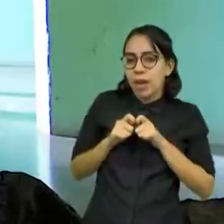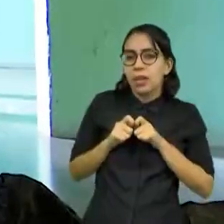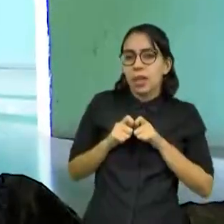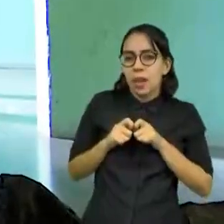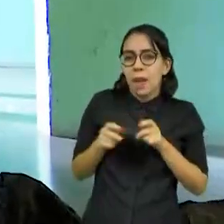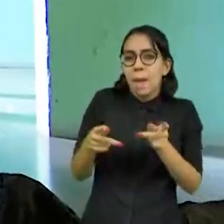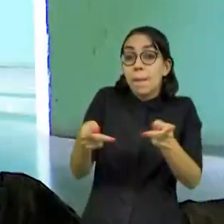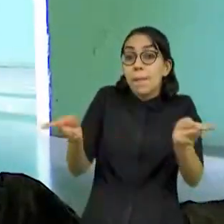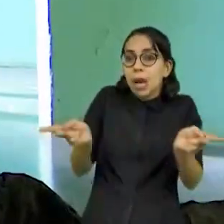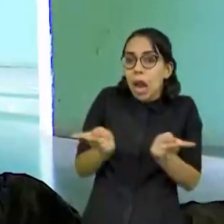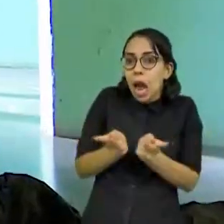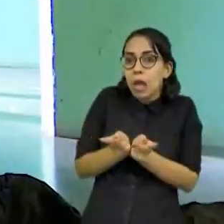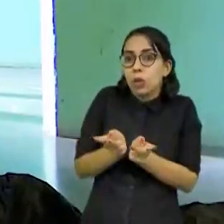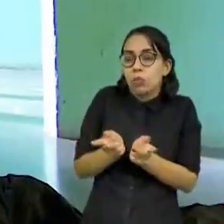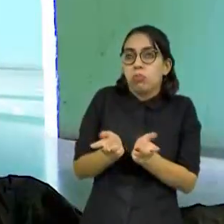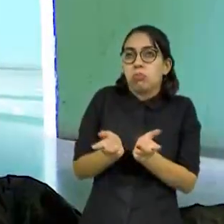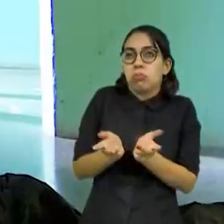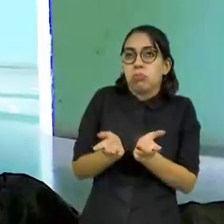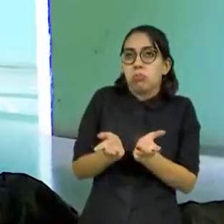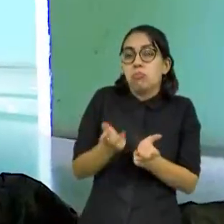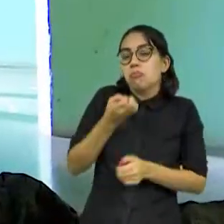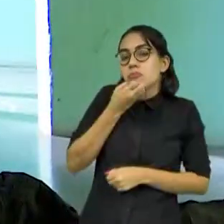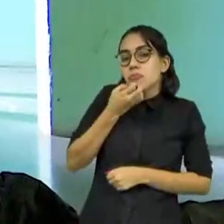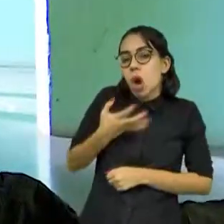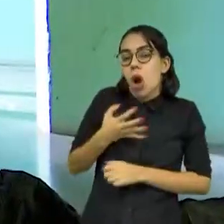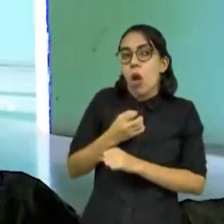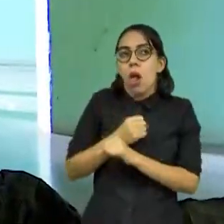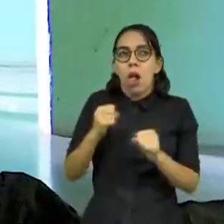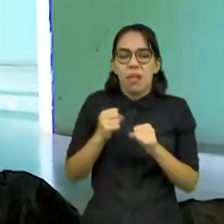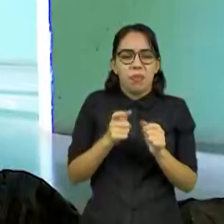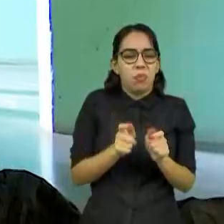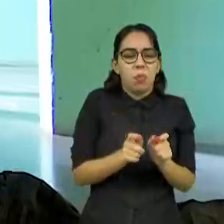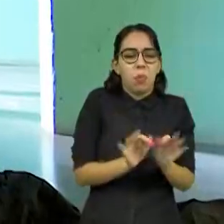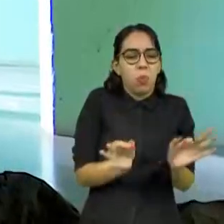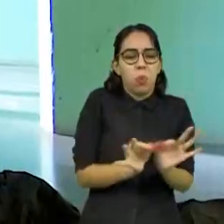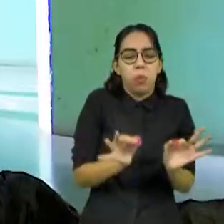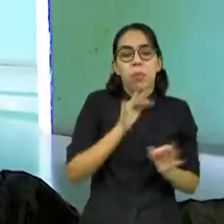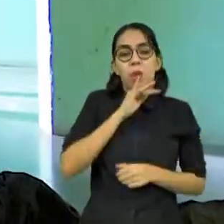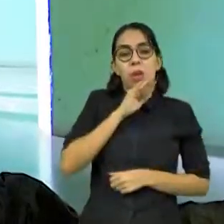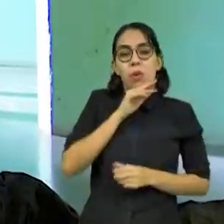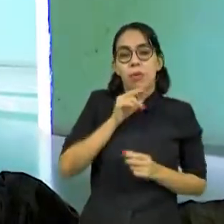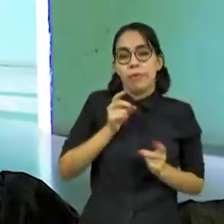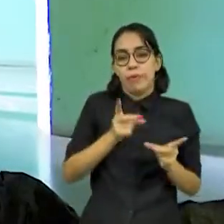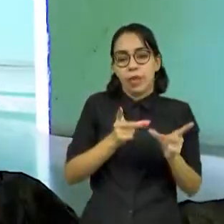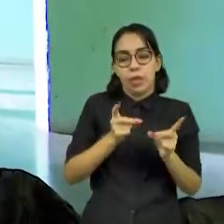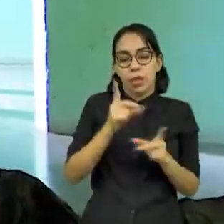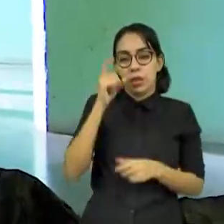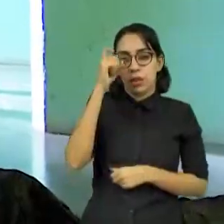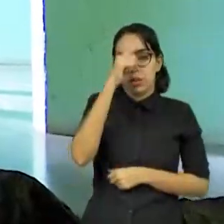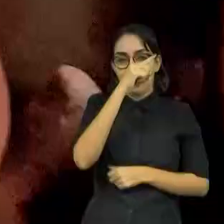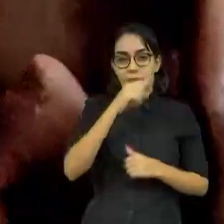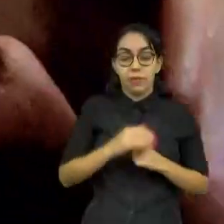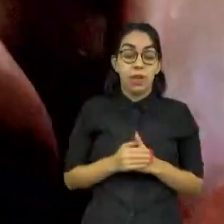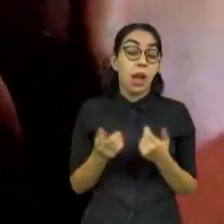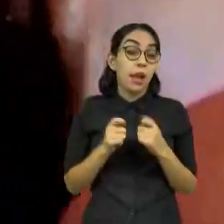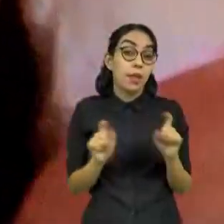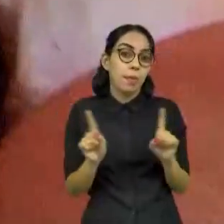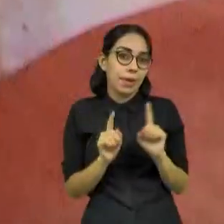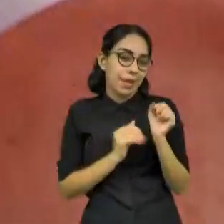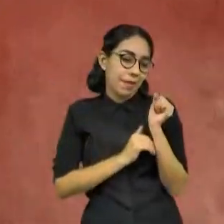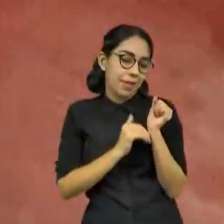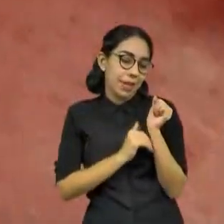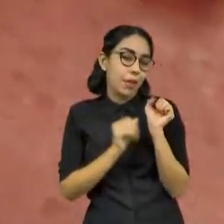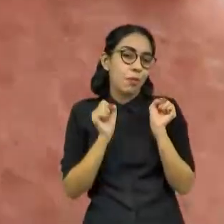valor, não. Aí eu fiquei alegre, eu fiquei animada aqui, não fui mais fazer louça escondida, né?